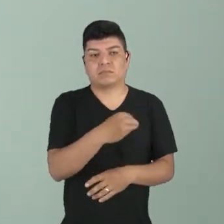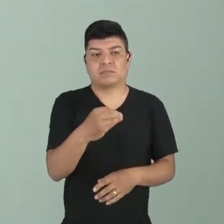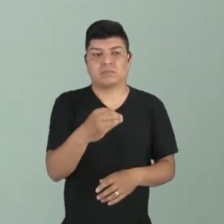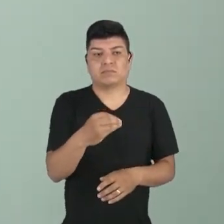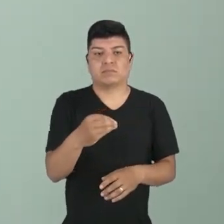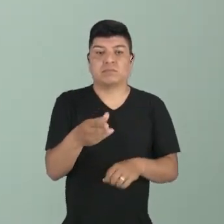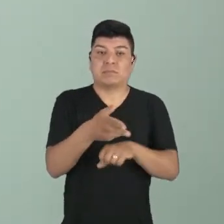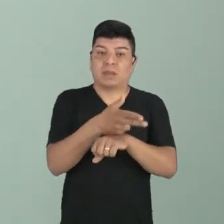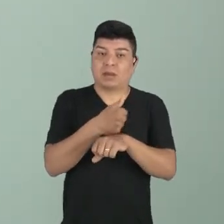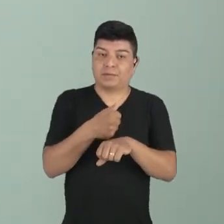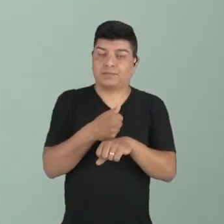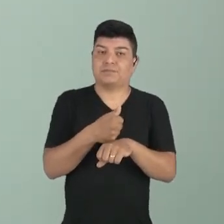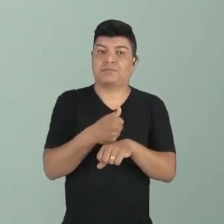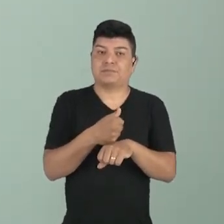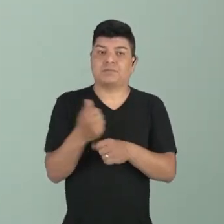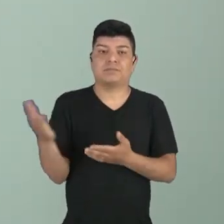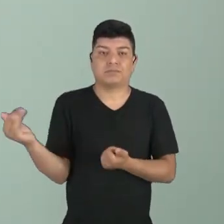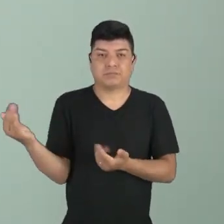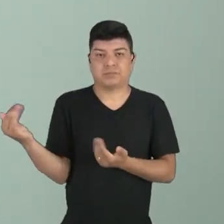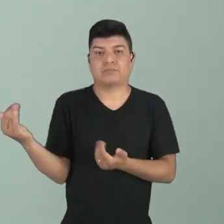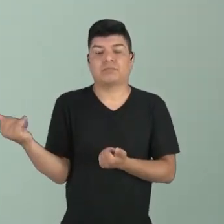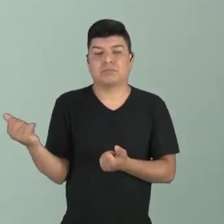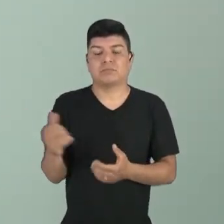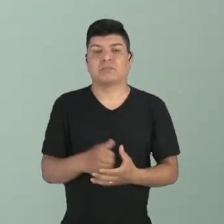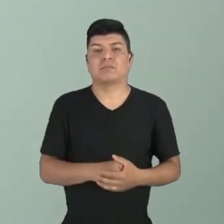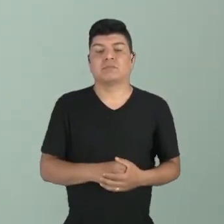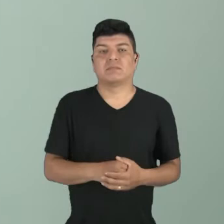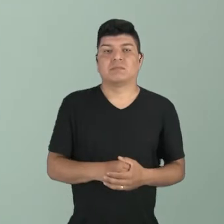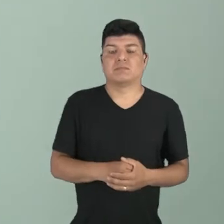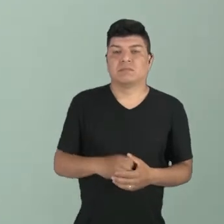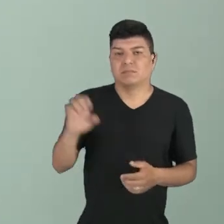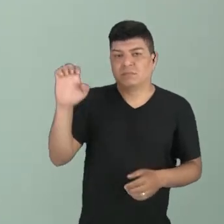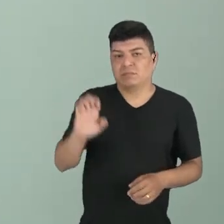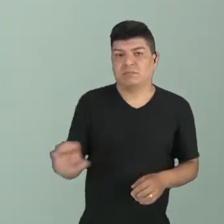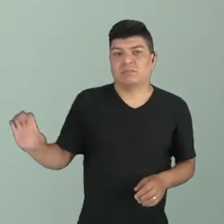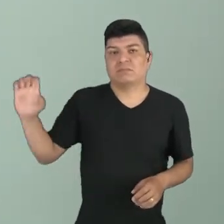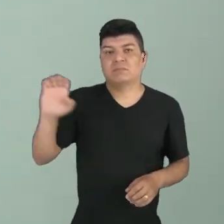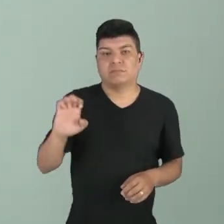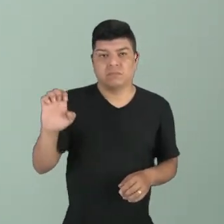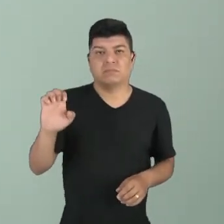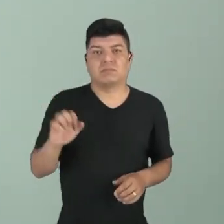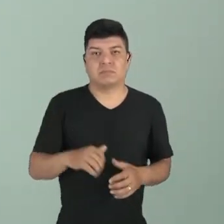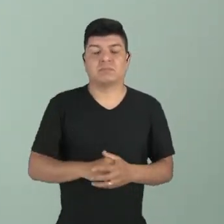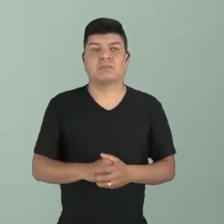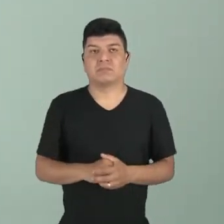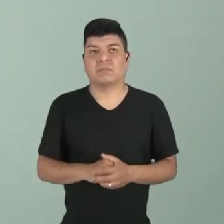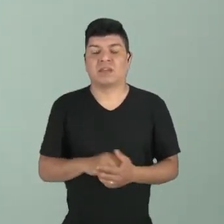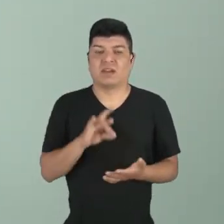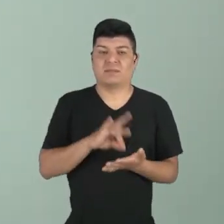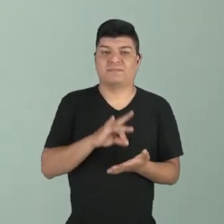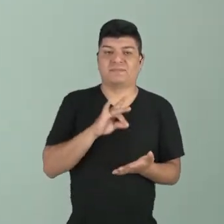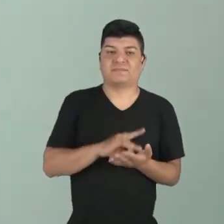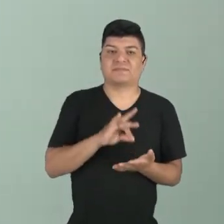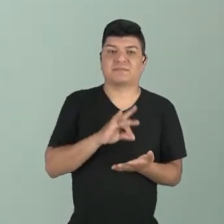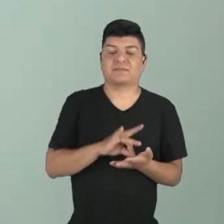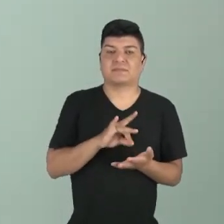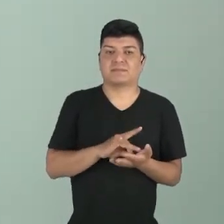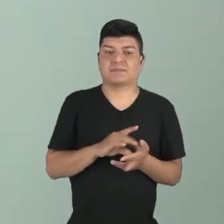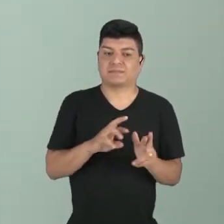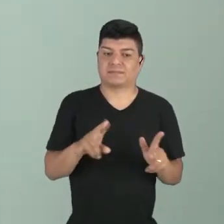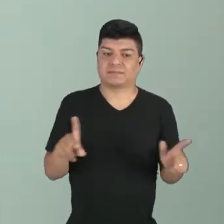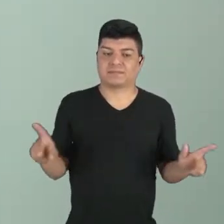filho desde novinhos né E nesse caso os países europeus ou até mesmo do Sul do Brasil e se essa realidade já é